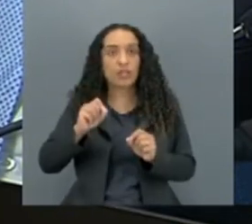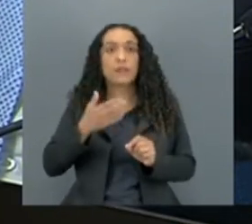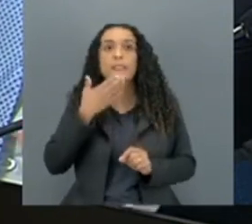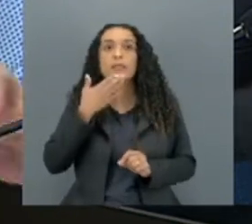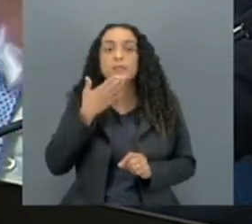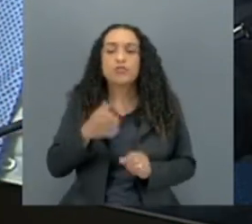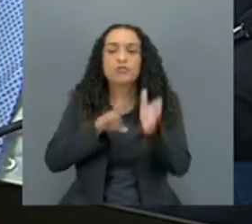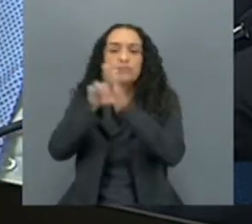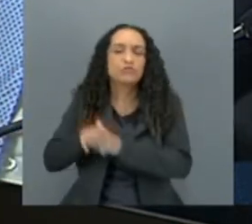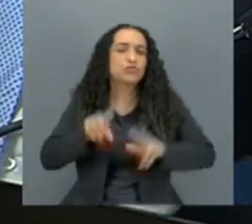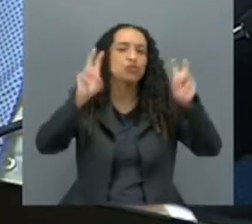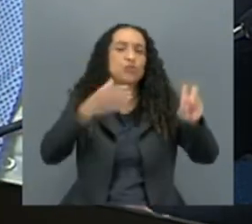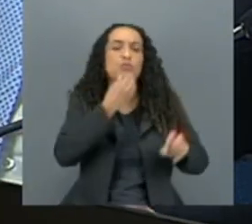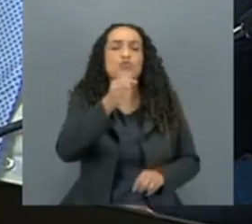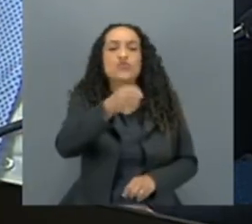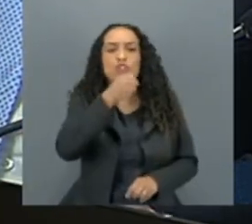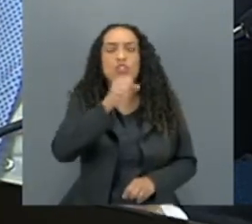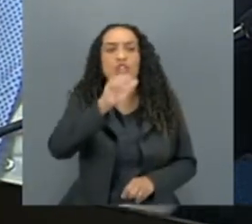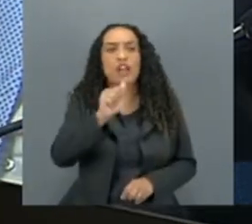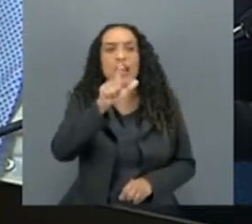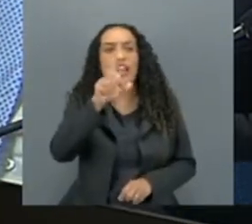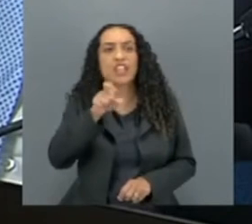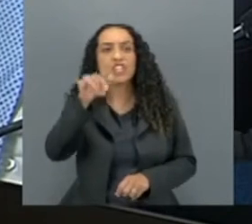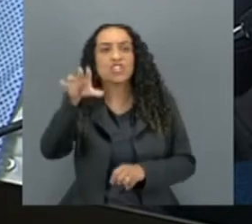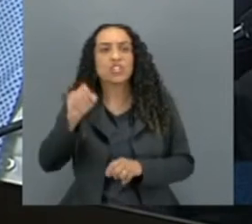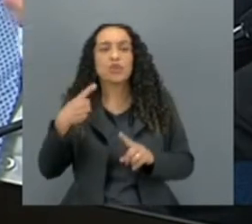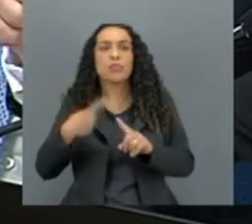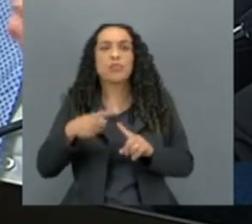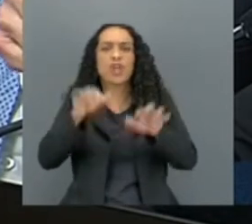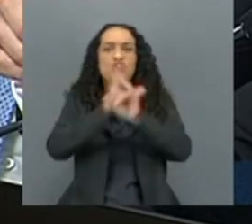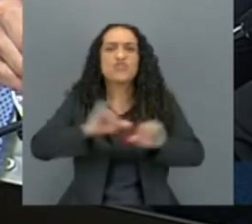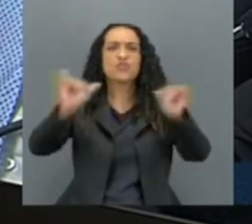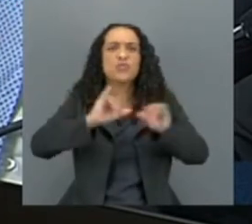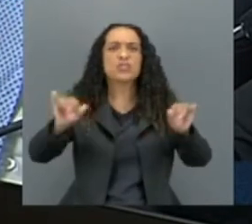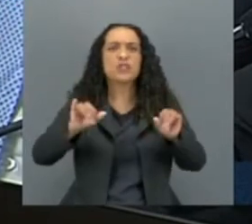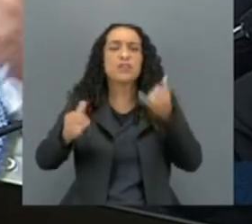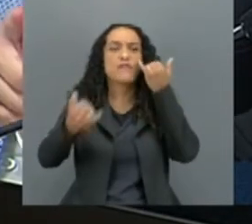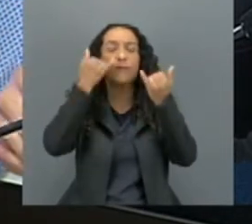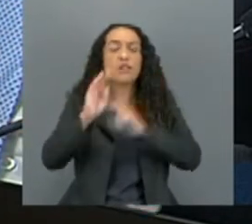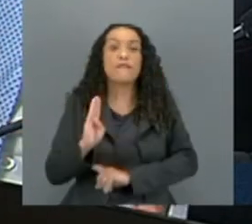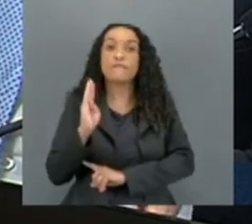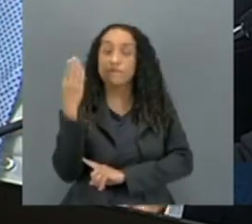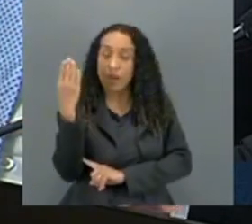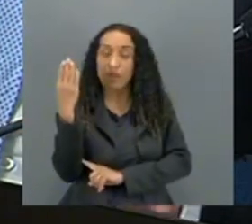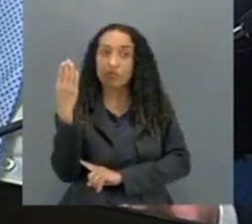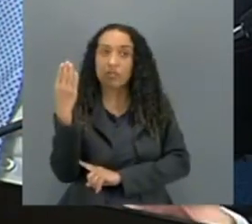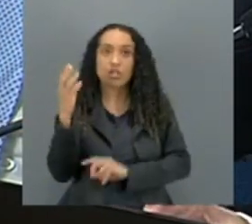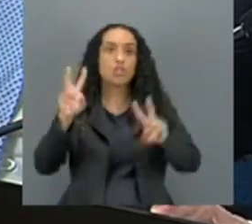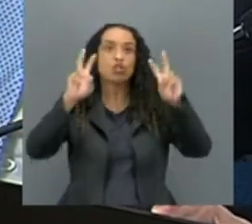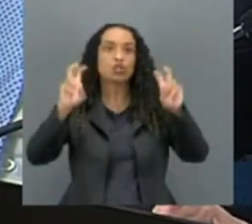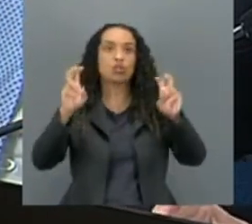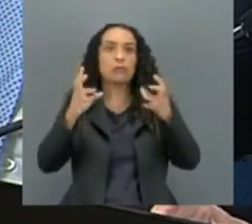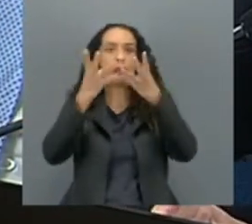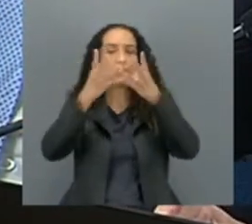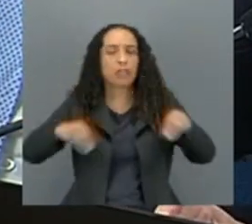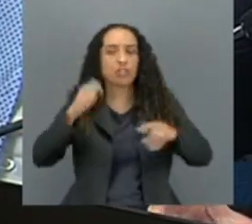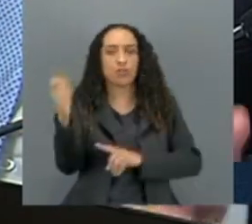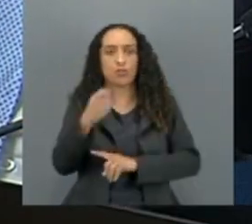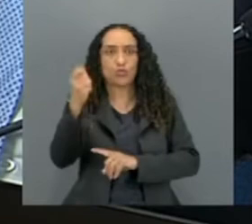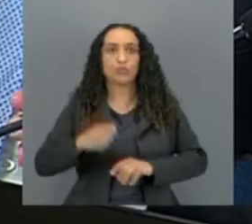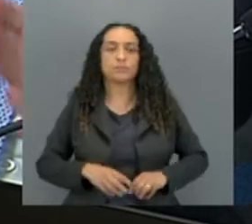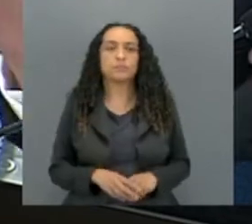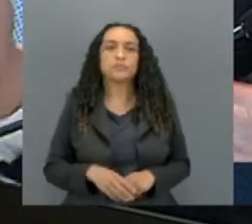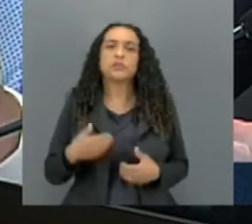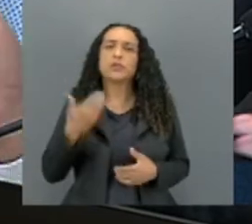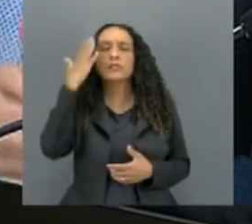pediu investigação sobre o jornalista Alexandre Garcia por divulgação de informações falsas a respeito da tragédia do Rio Grande do Sul. E eu